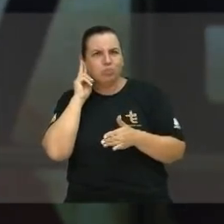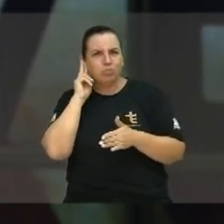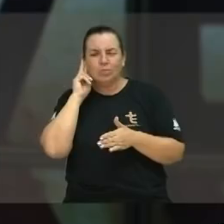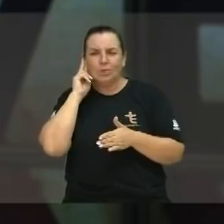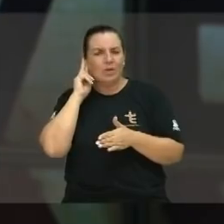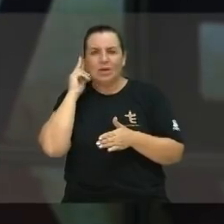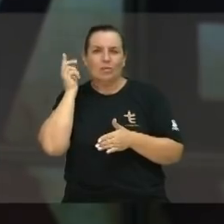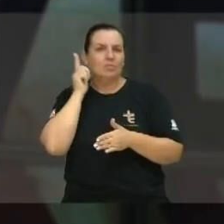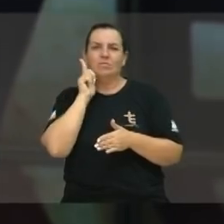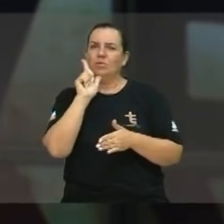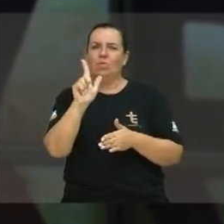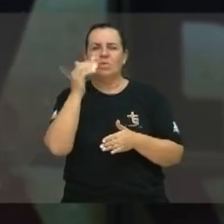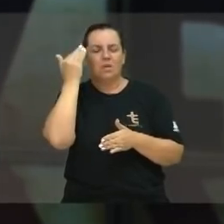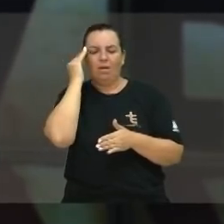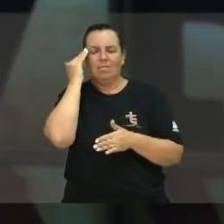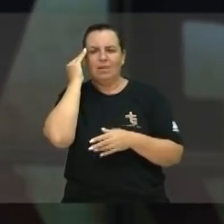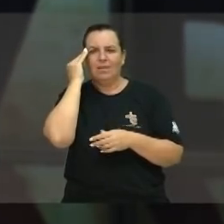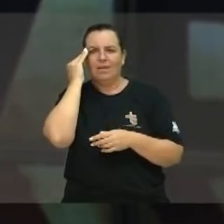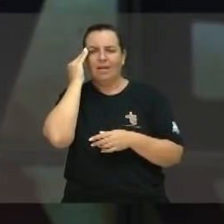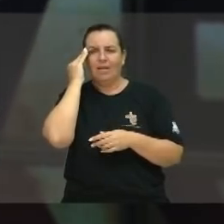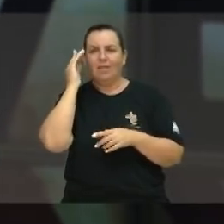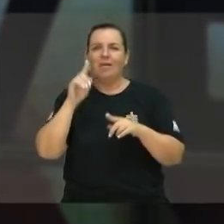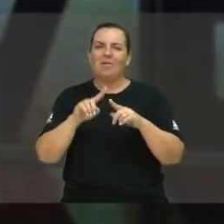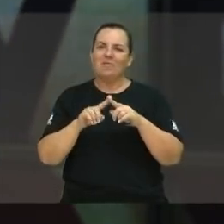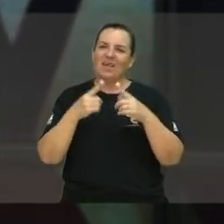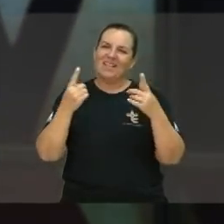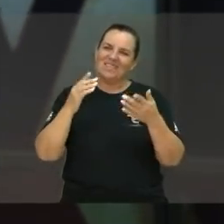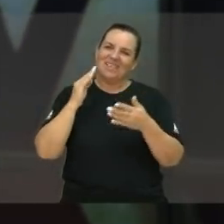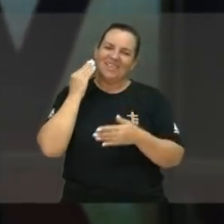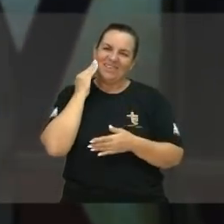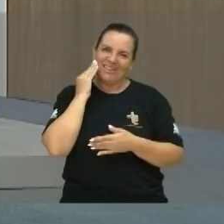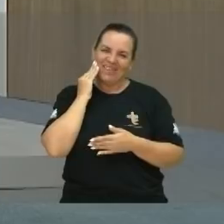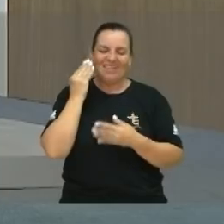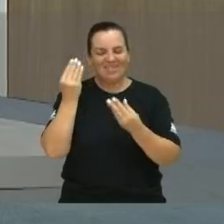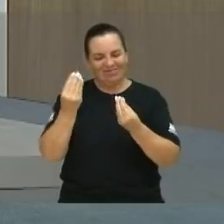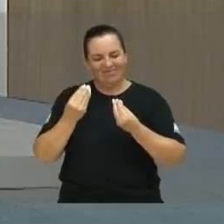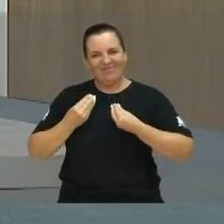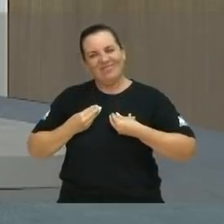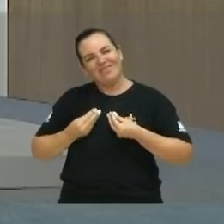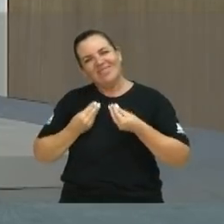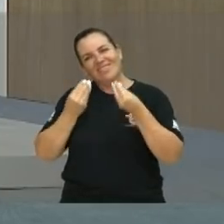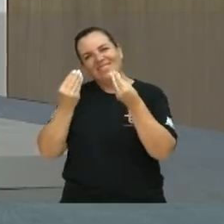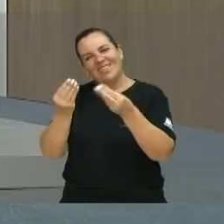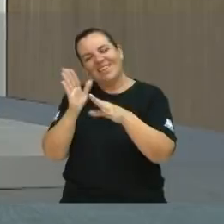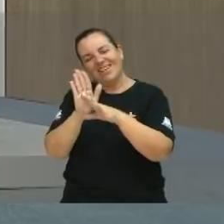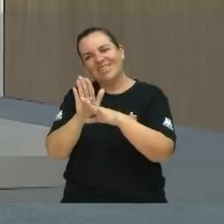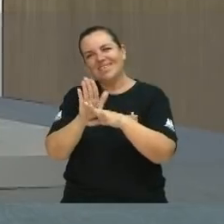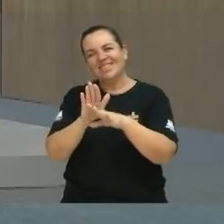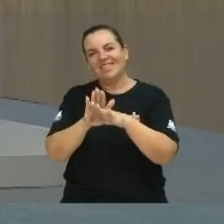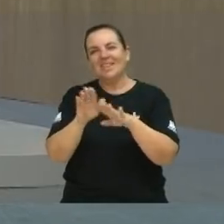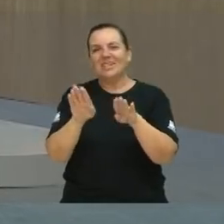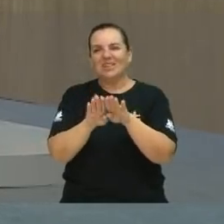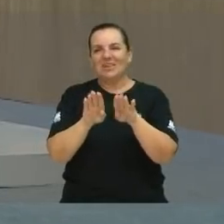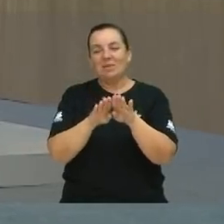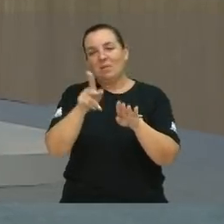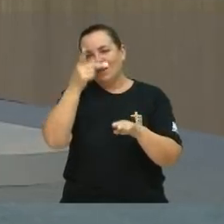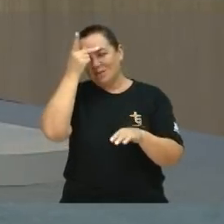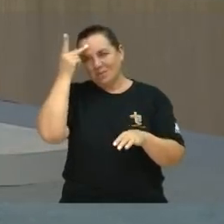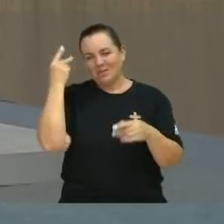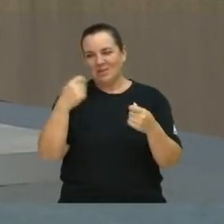não conseguem compreender e então ela se dispõe esse daí ajudando também